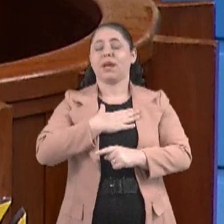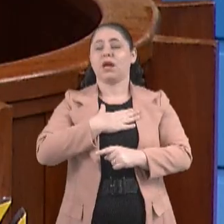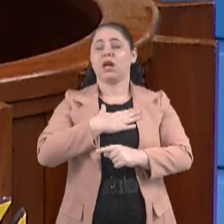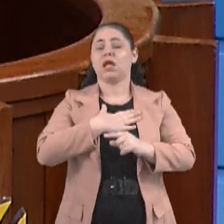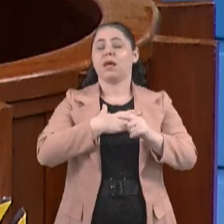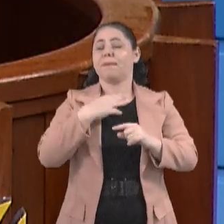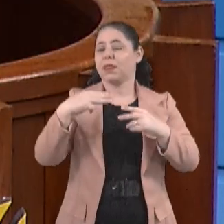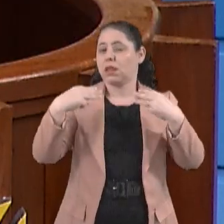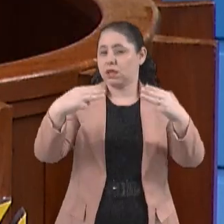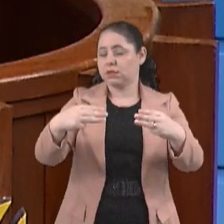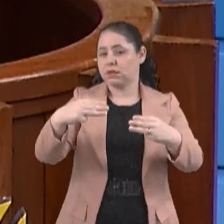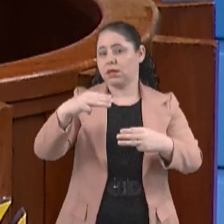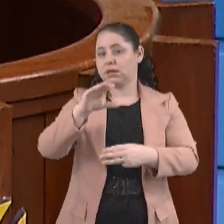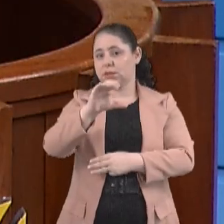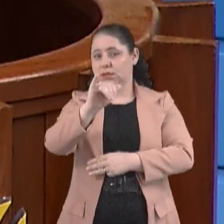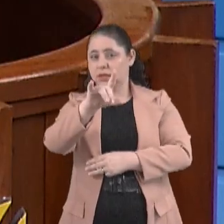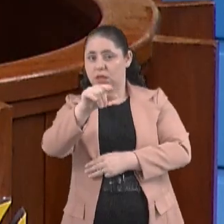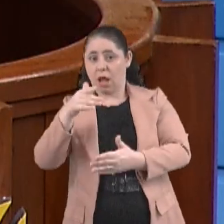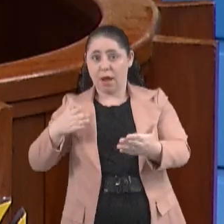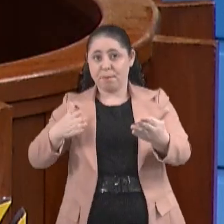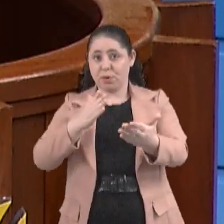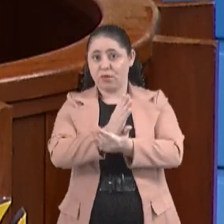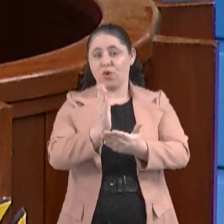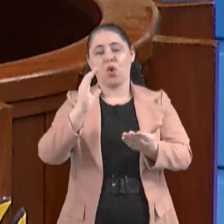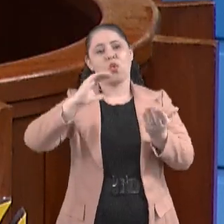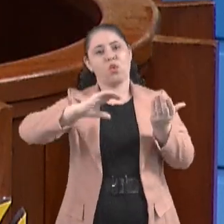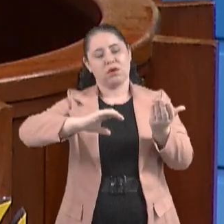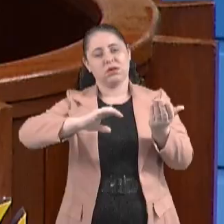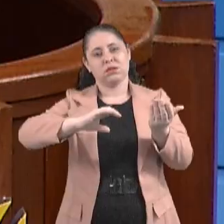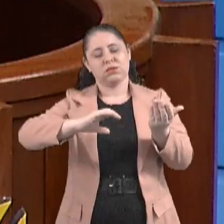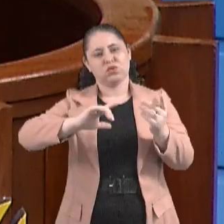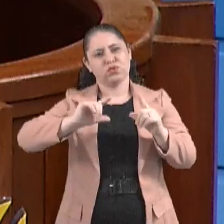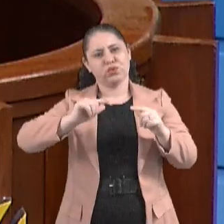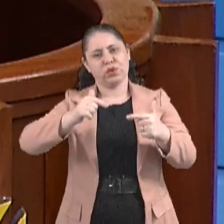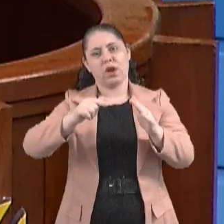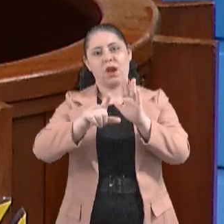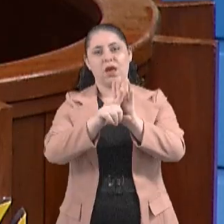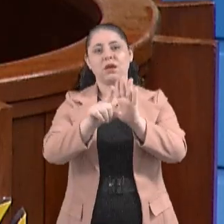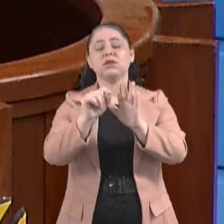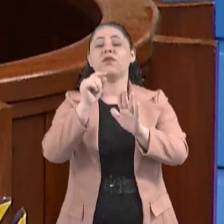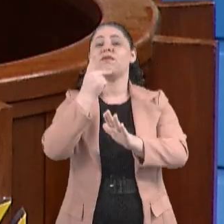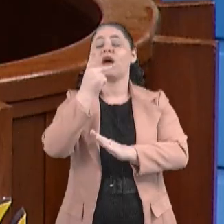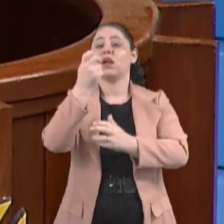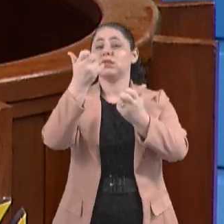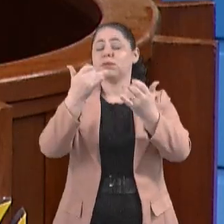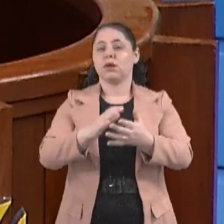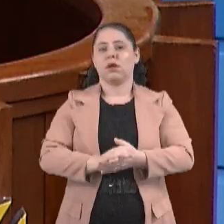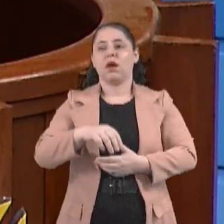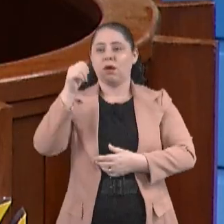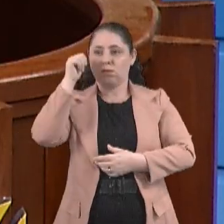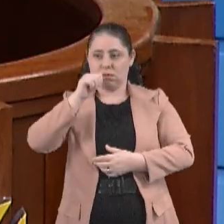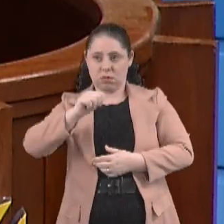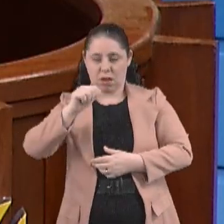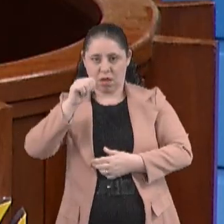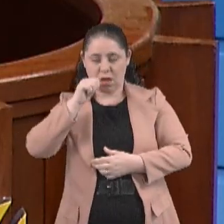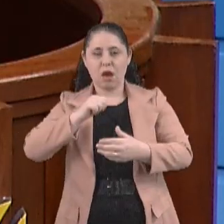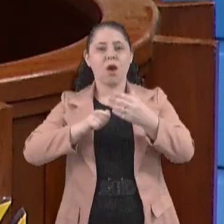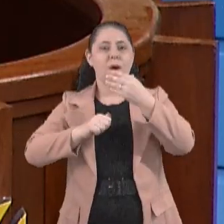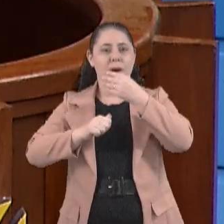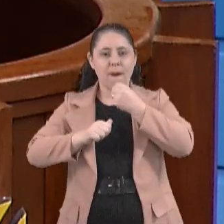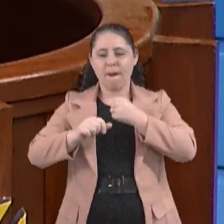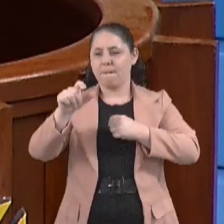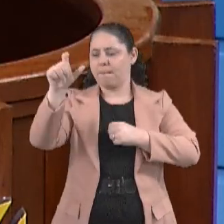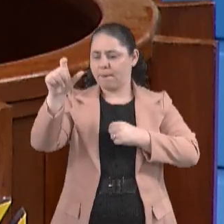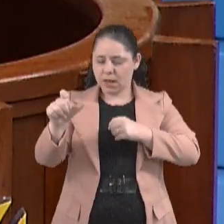com muita luta, conseguiu aprovar no Congresso uma legislação que diz que uma mulher que está na